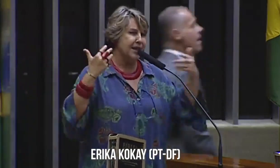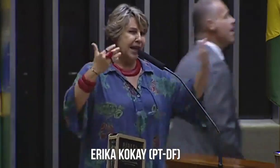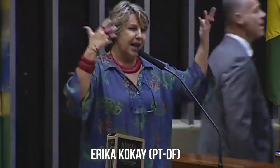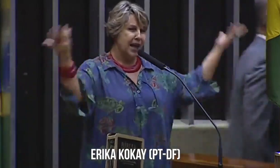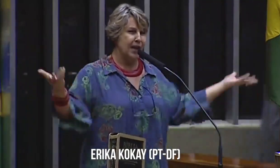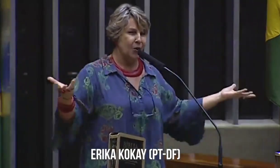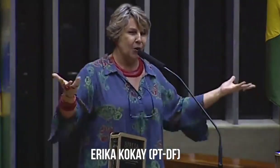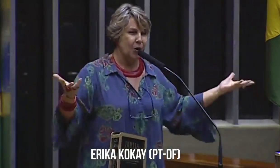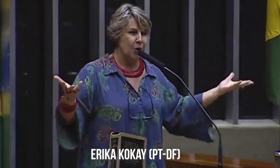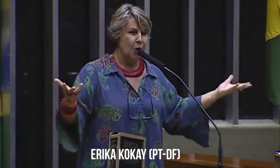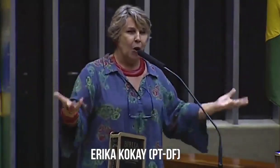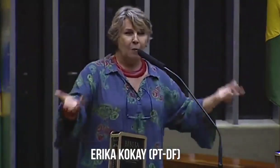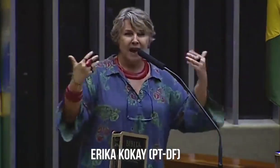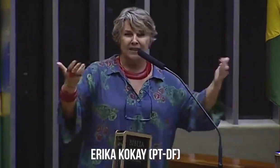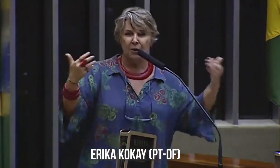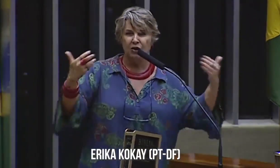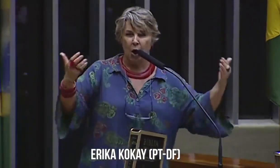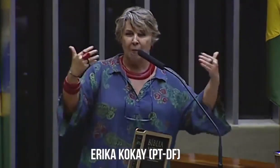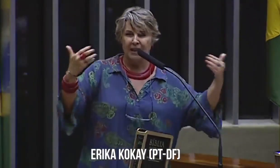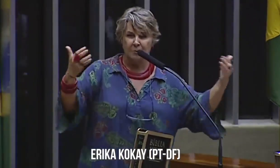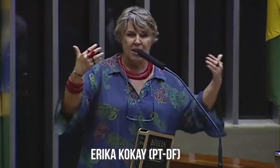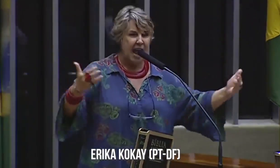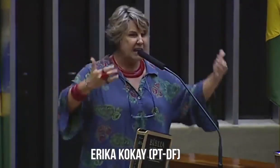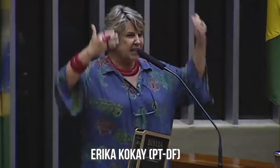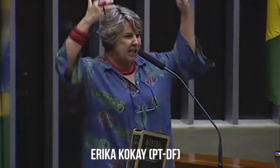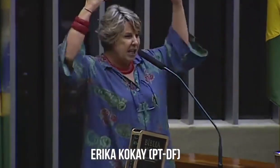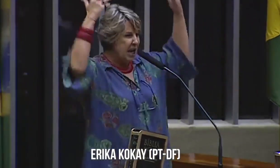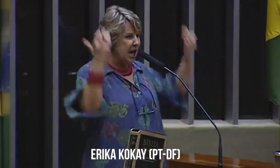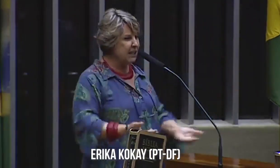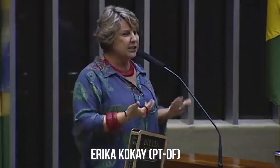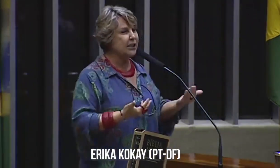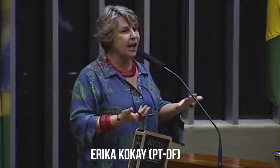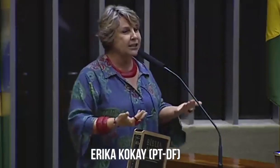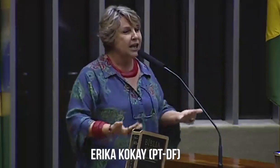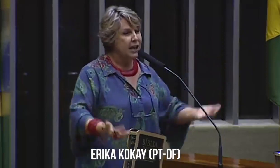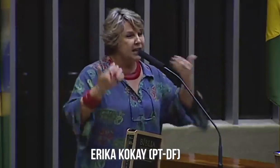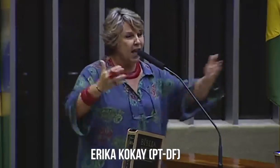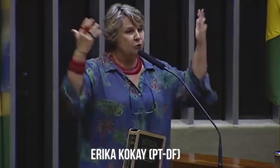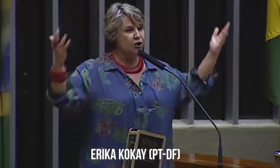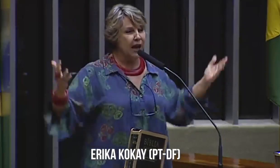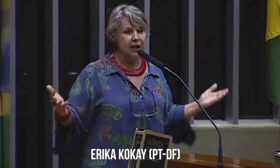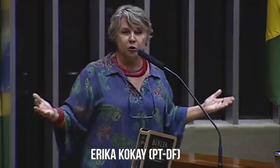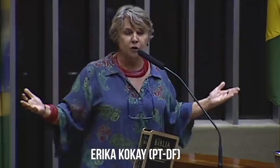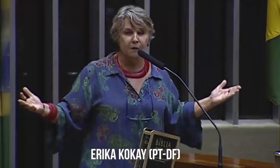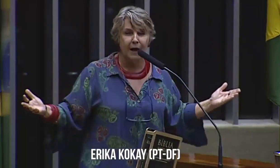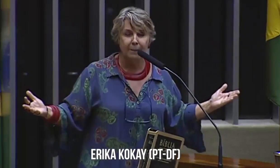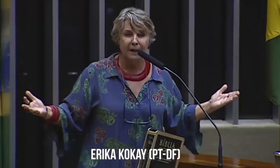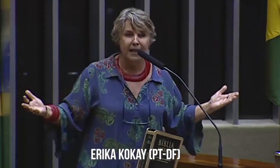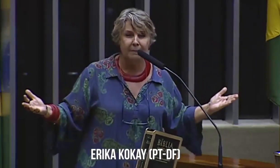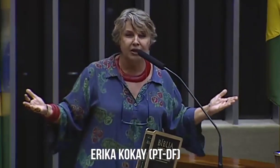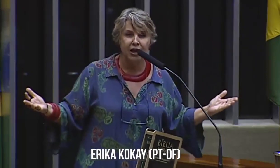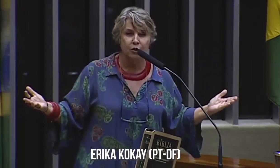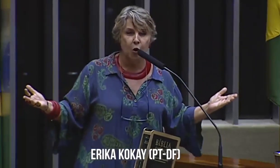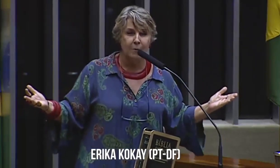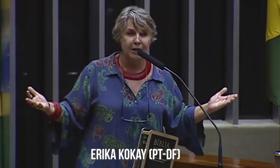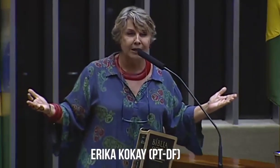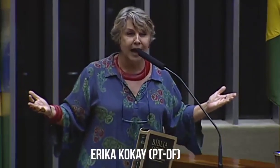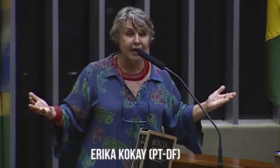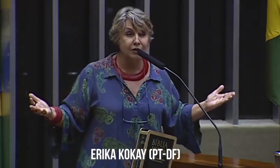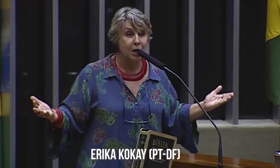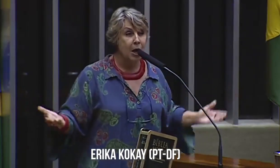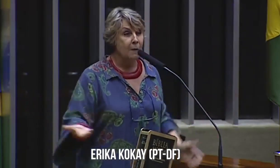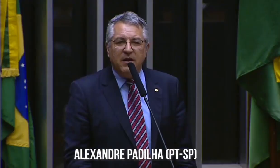povo brasileiro. O Brasil é de homens, mulheres e crianças que têm o direito de viver plenamente a